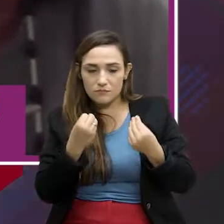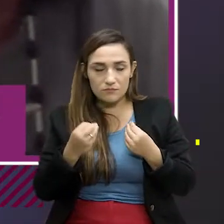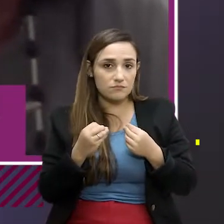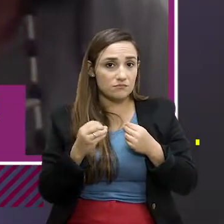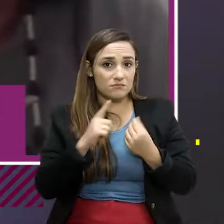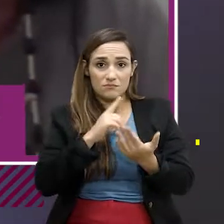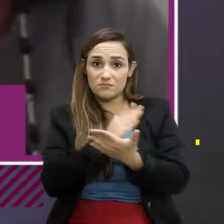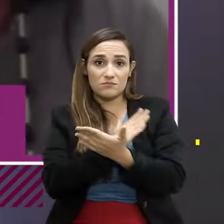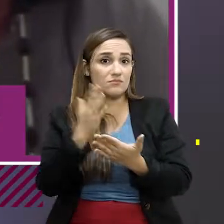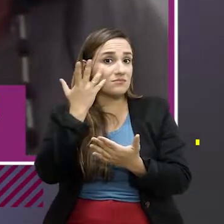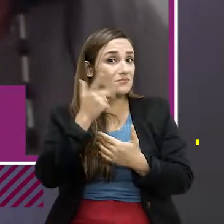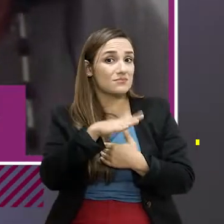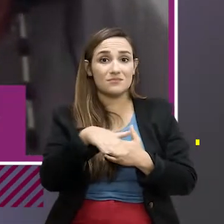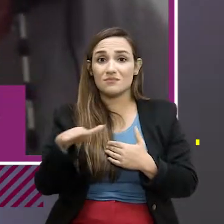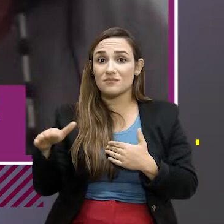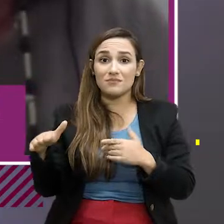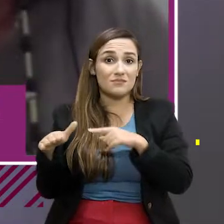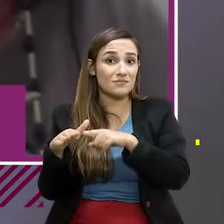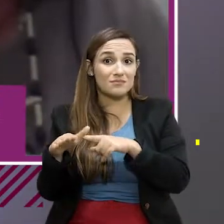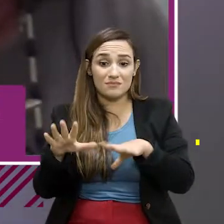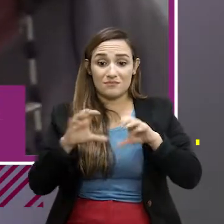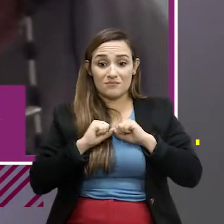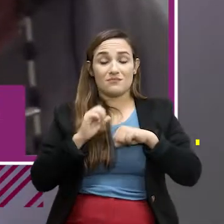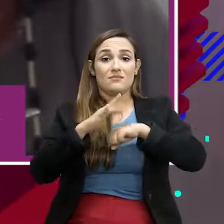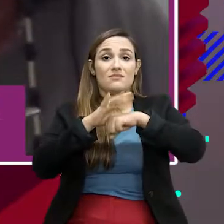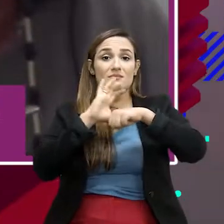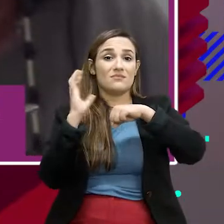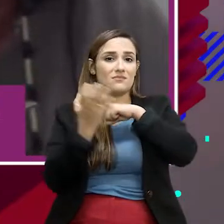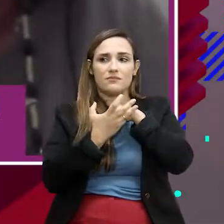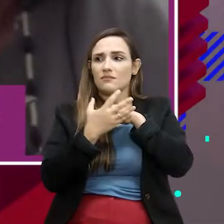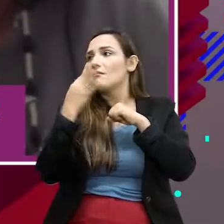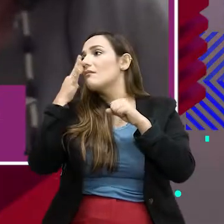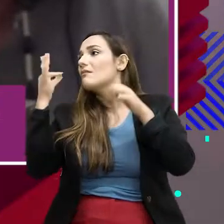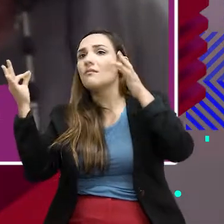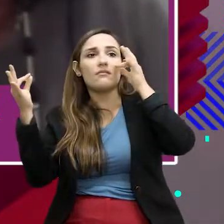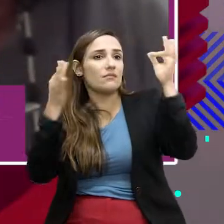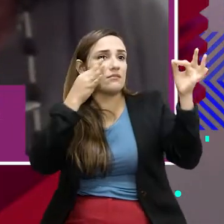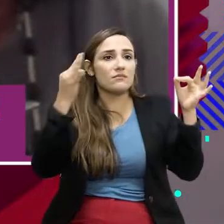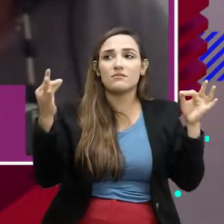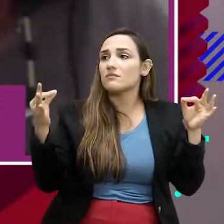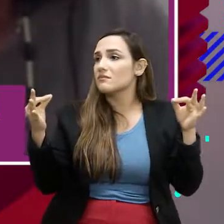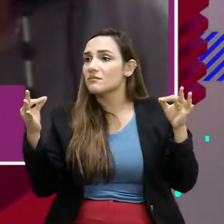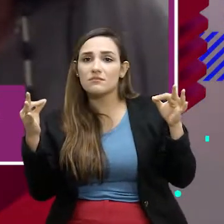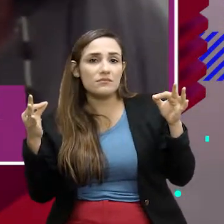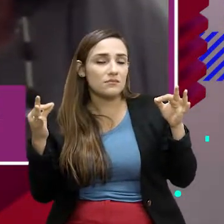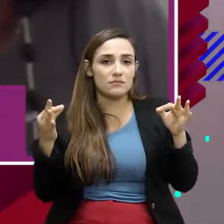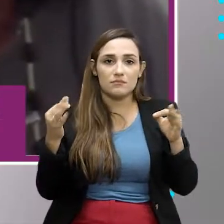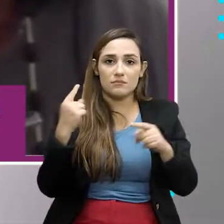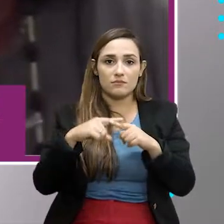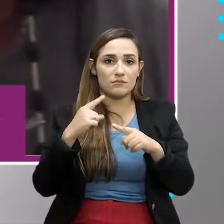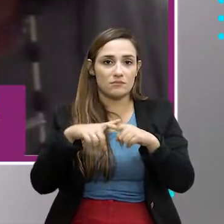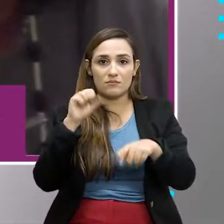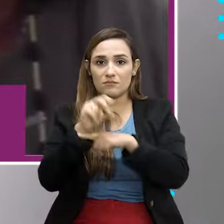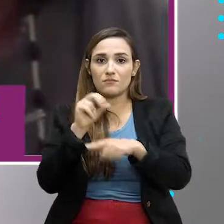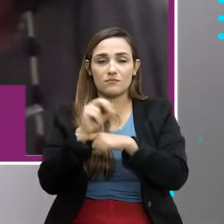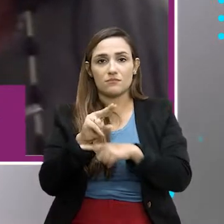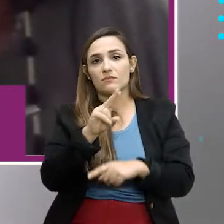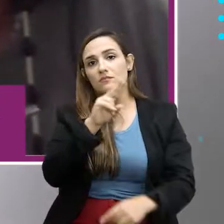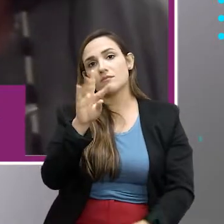para sequelas, a gente fica observando, a gente fica seguindo, né? A gente tem caso de criança que não consegue